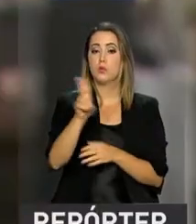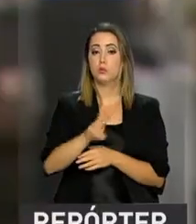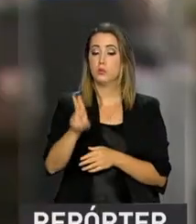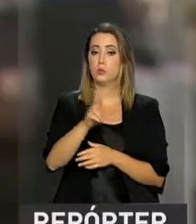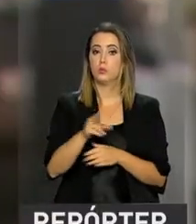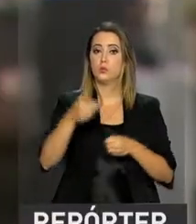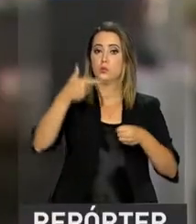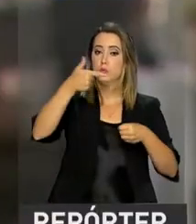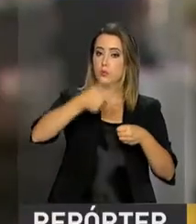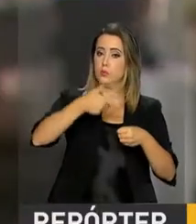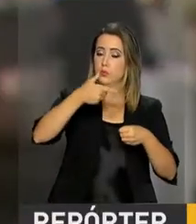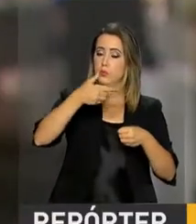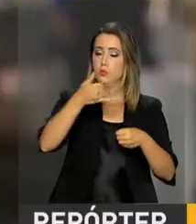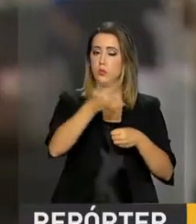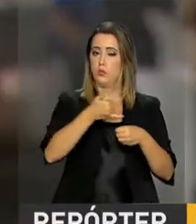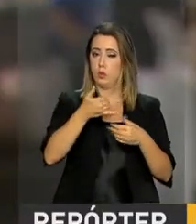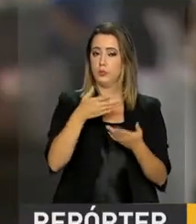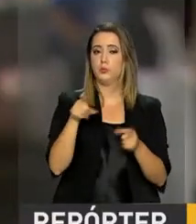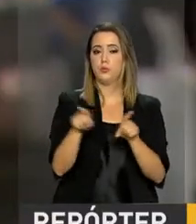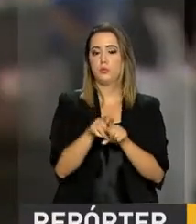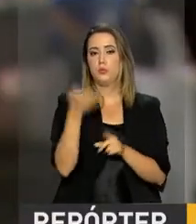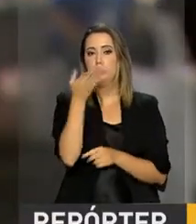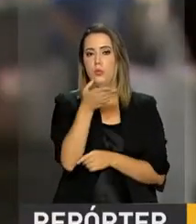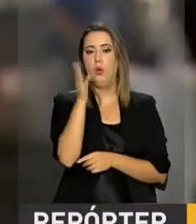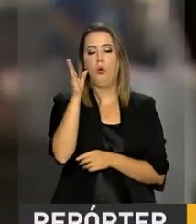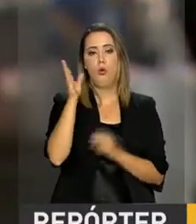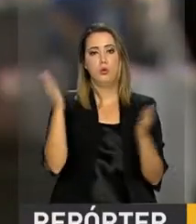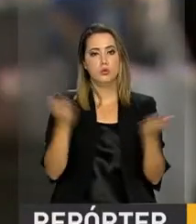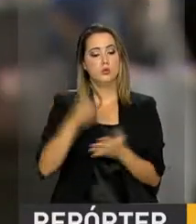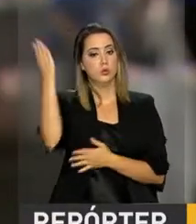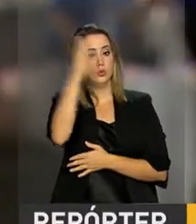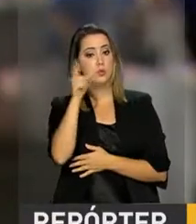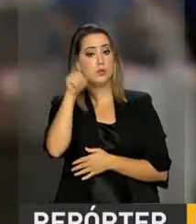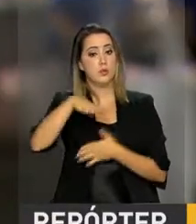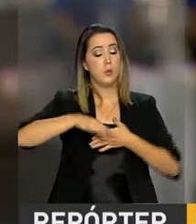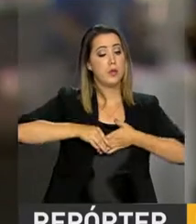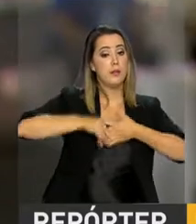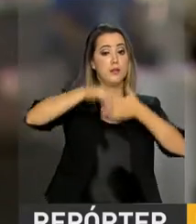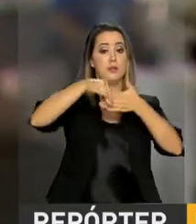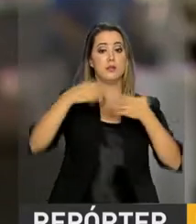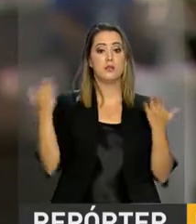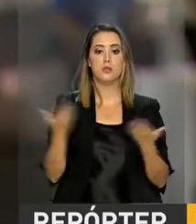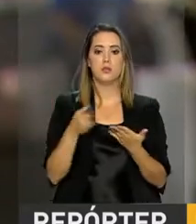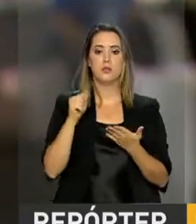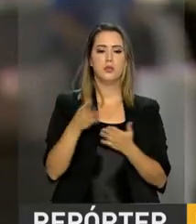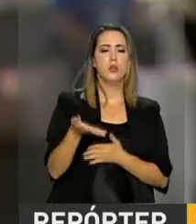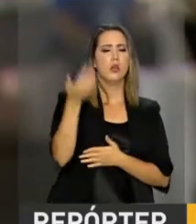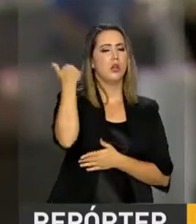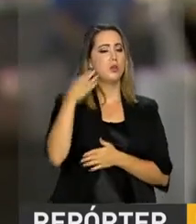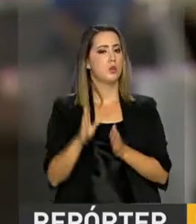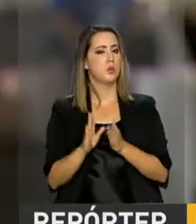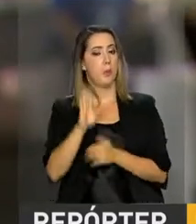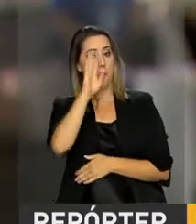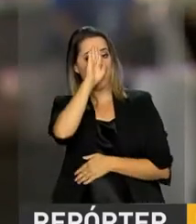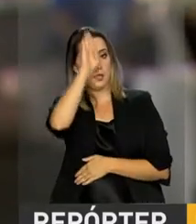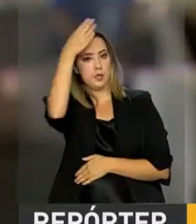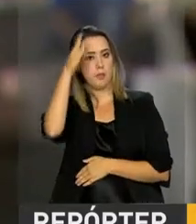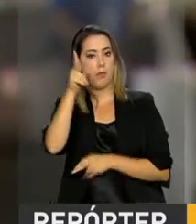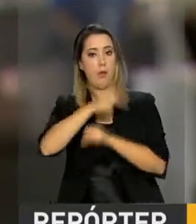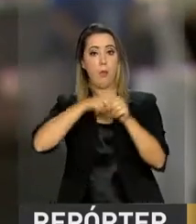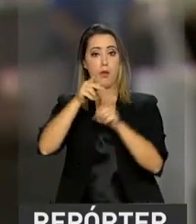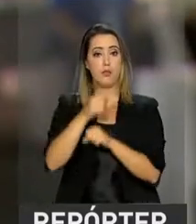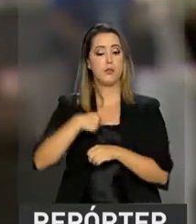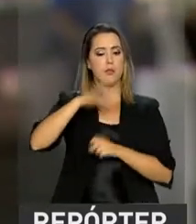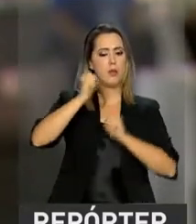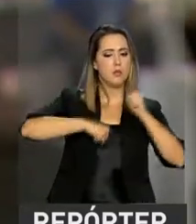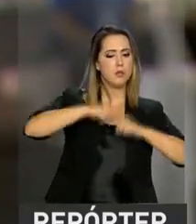o Brasil é um dos líderes mundiais na área de biocombustíveis. Durante muitos anos foi o principal produtor de etanol. Hoje somos o segundo